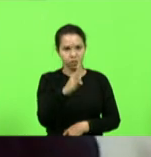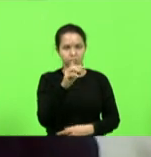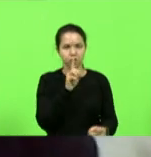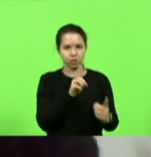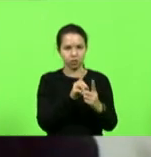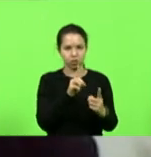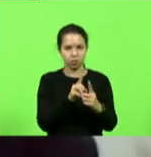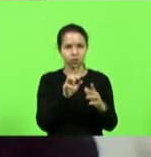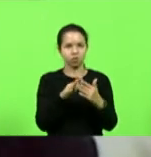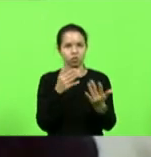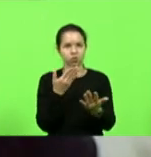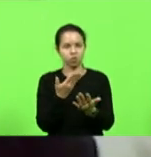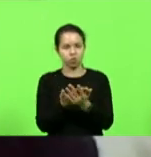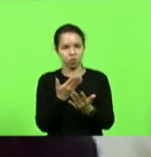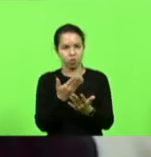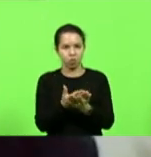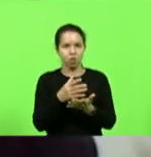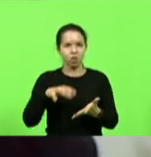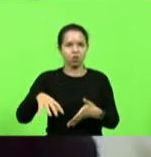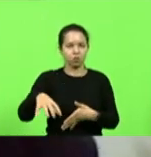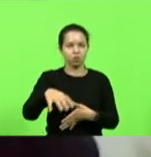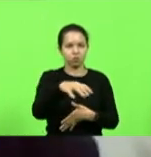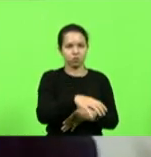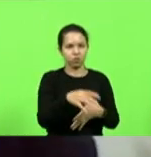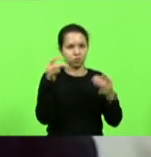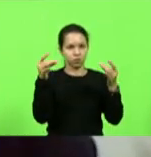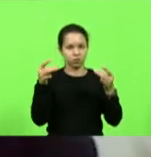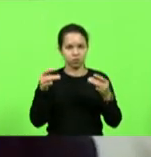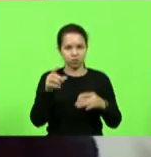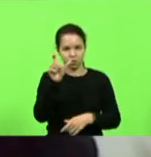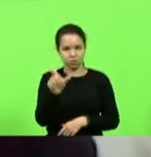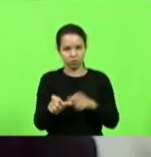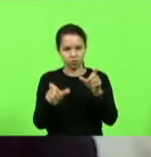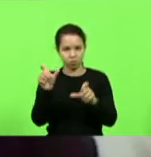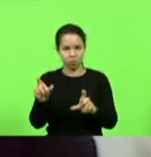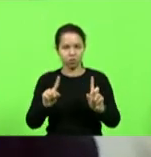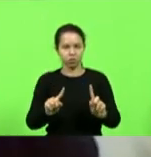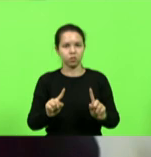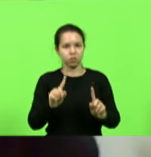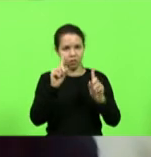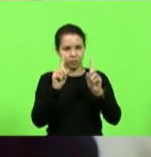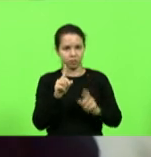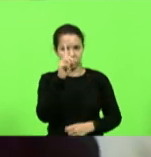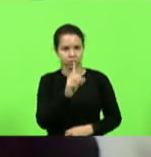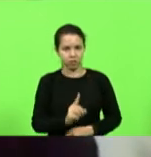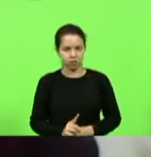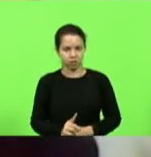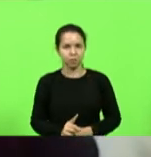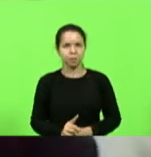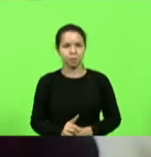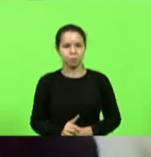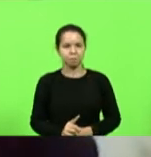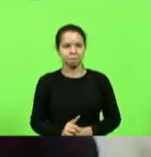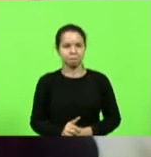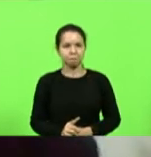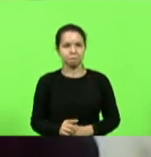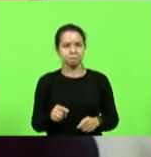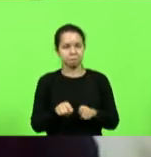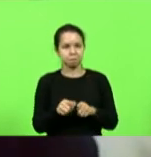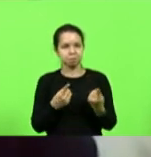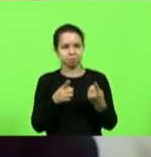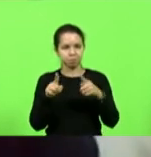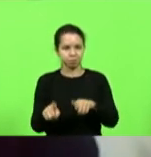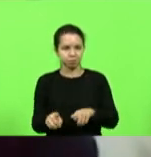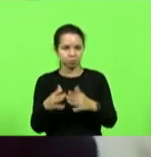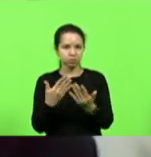escolar em unidades especiais às pessoas com deficiência contra a rede regular. Então, um baita